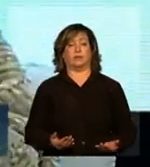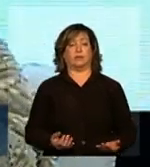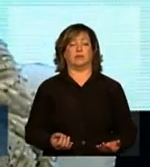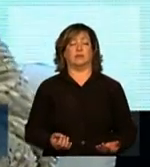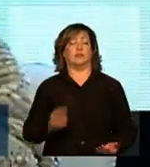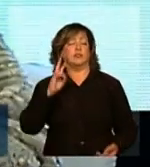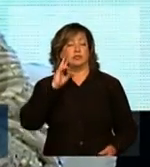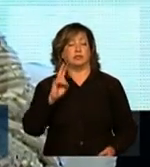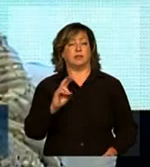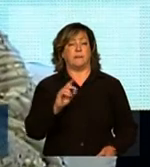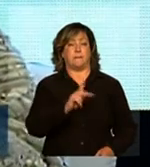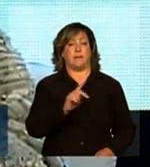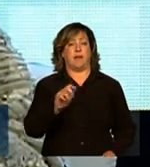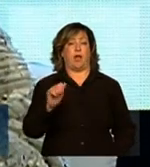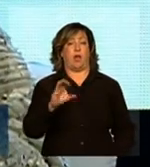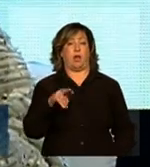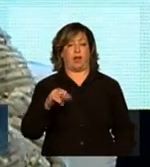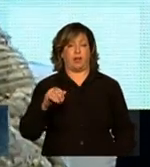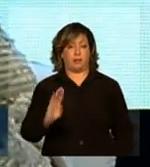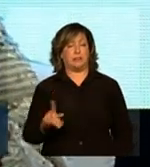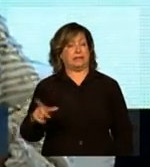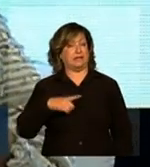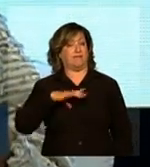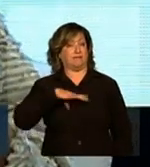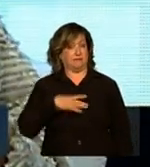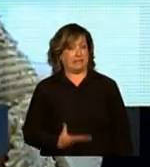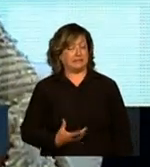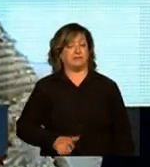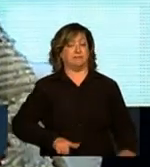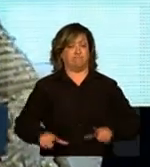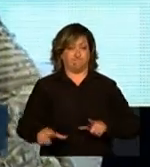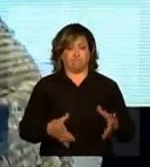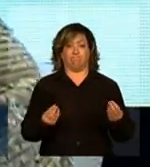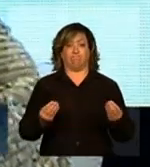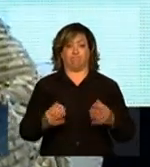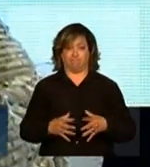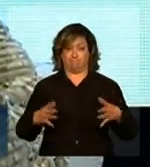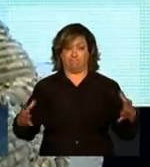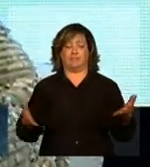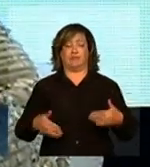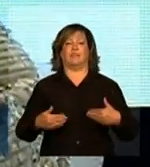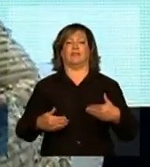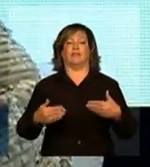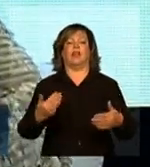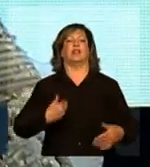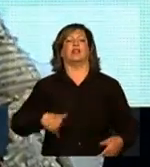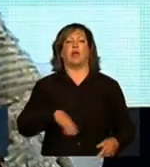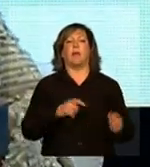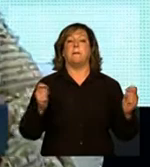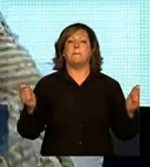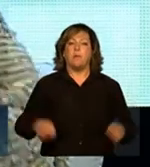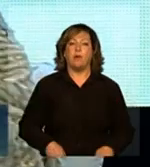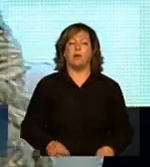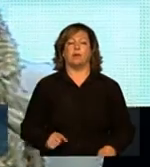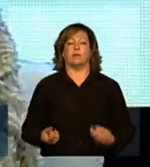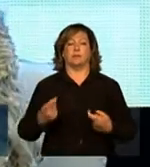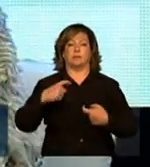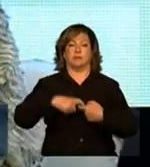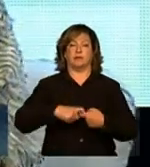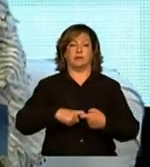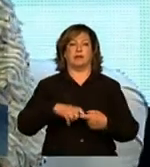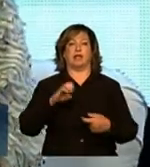direção do PA na Conab, tem um desafio gigantesco pela frente. Nós podemos, com a parceria com o